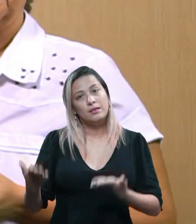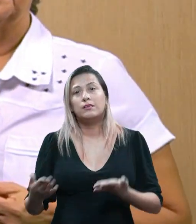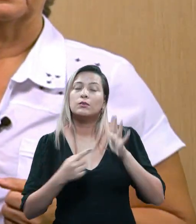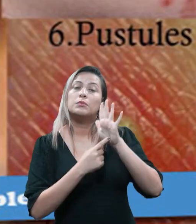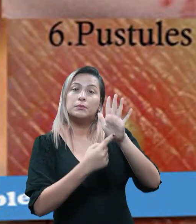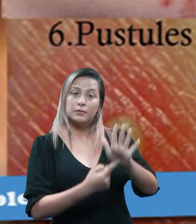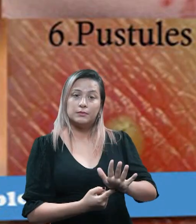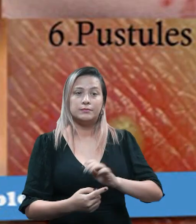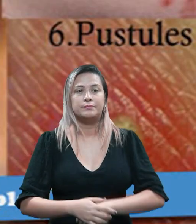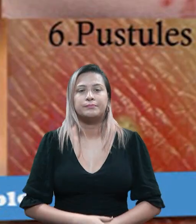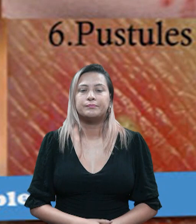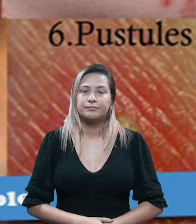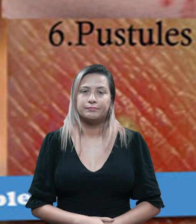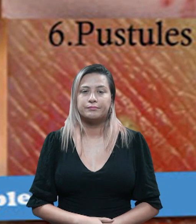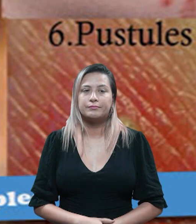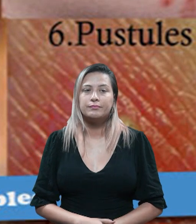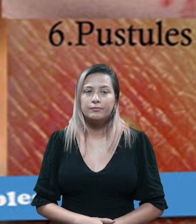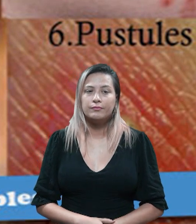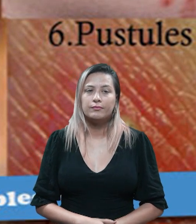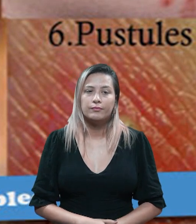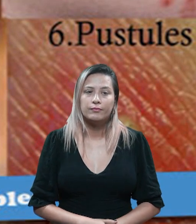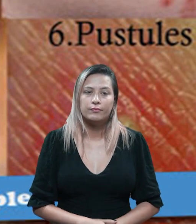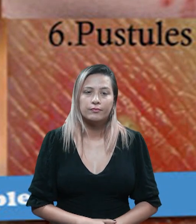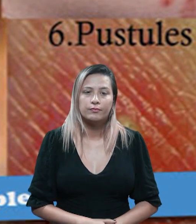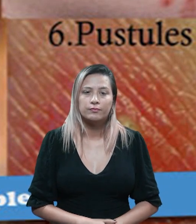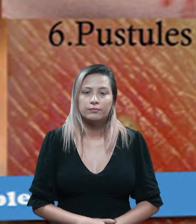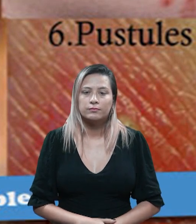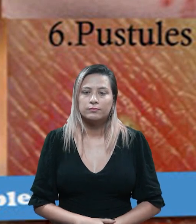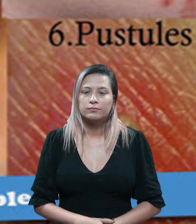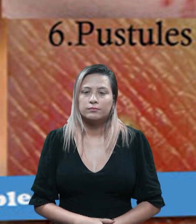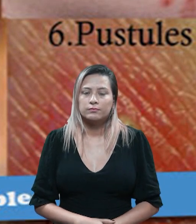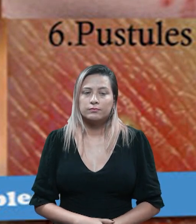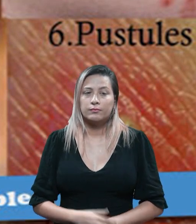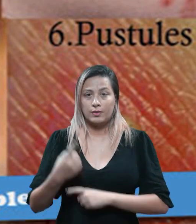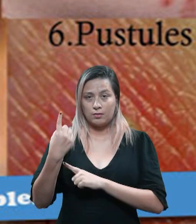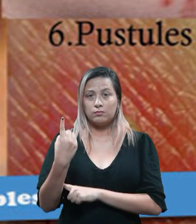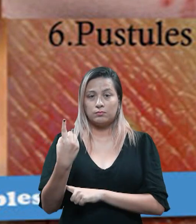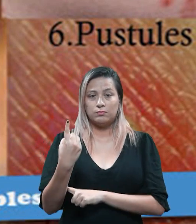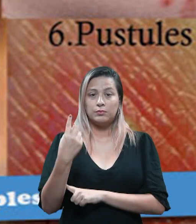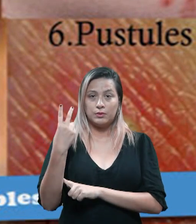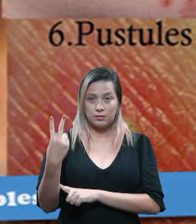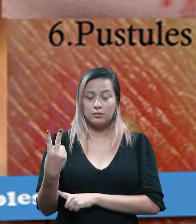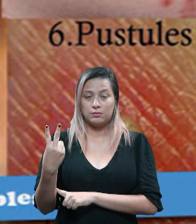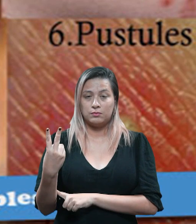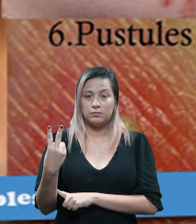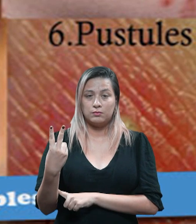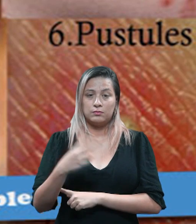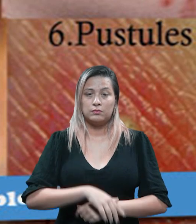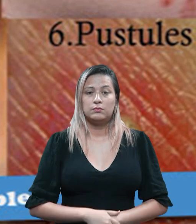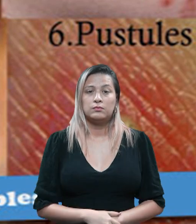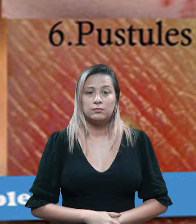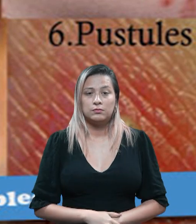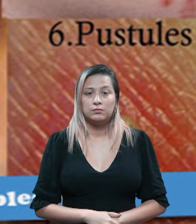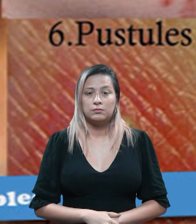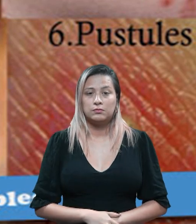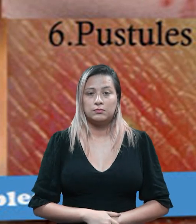apresentar. Nessa figura, nós vamos ver a primeira e a segunda são